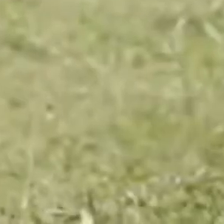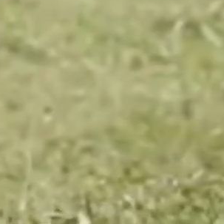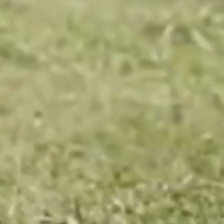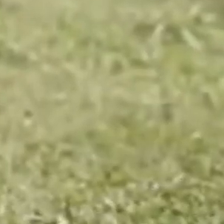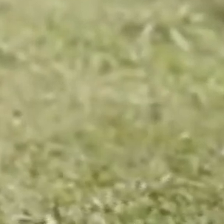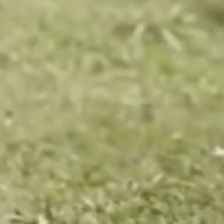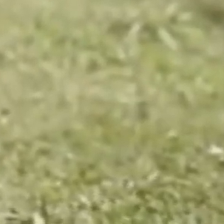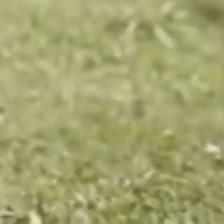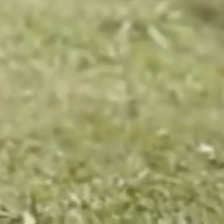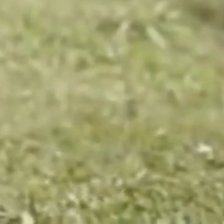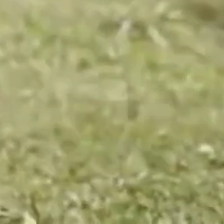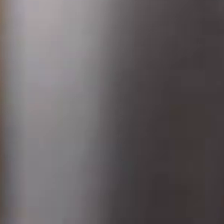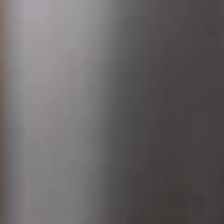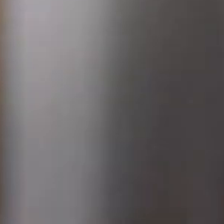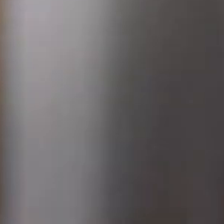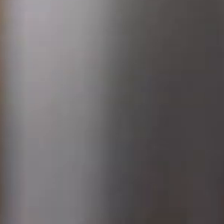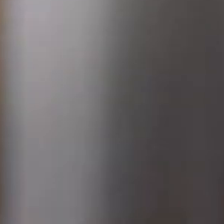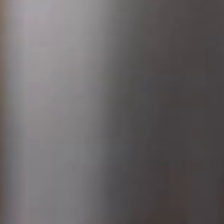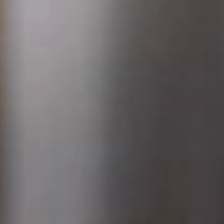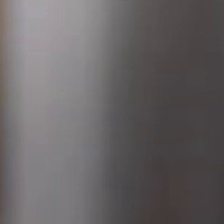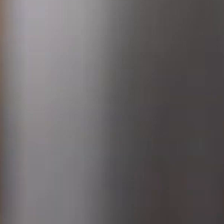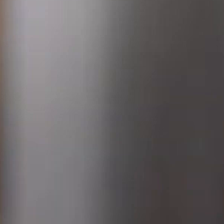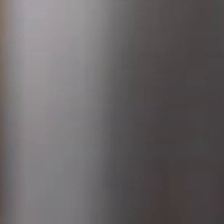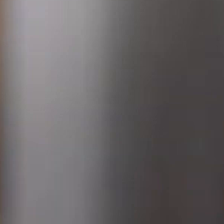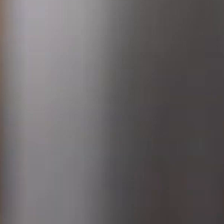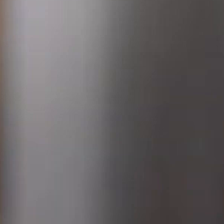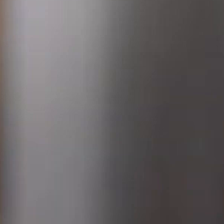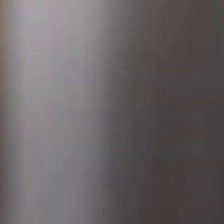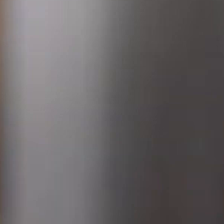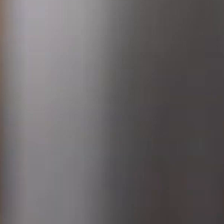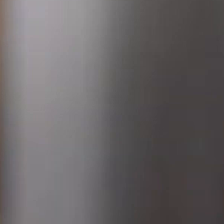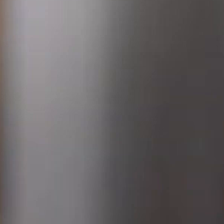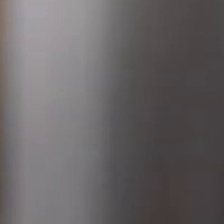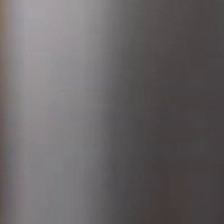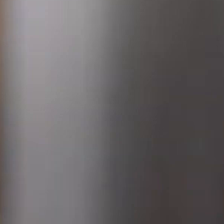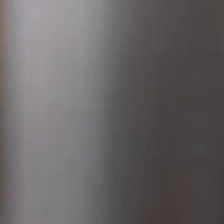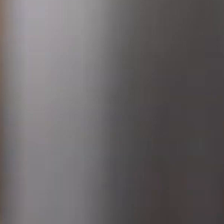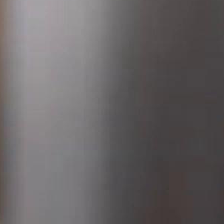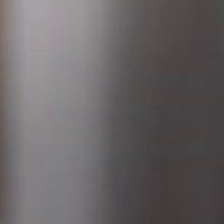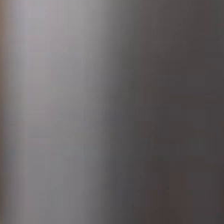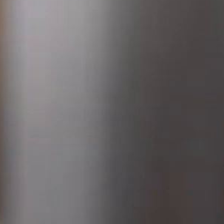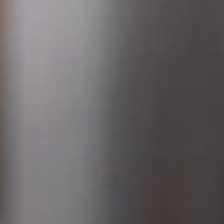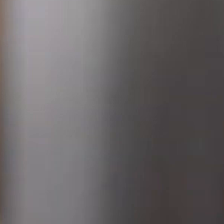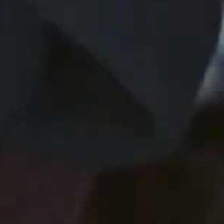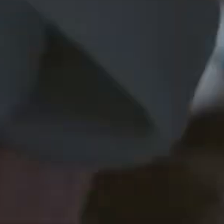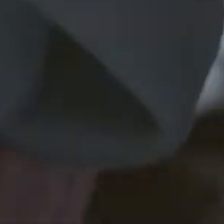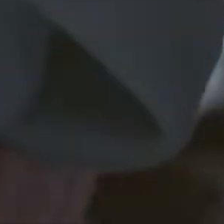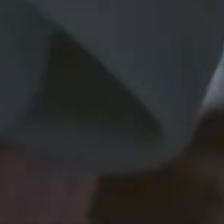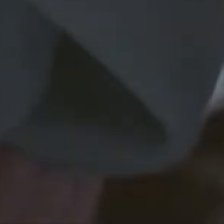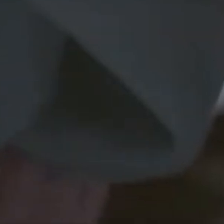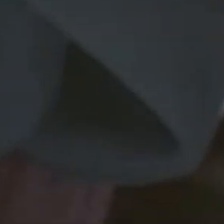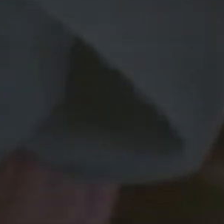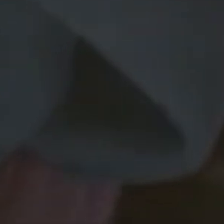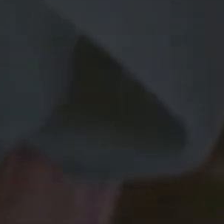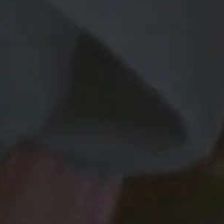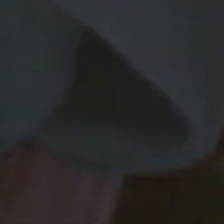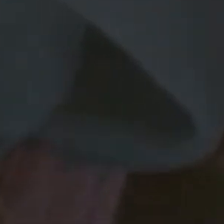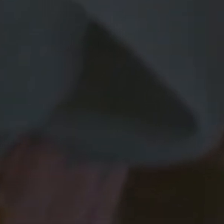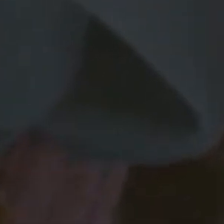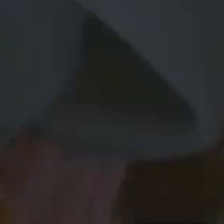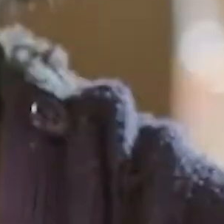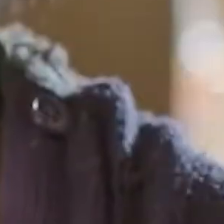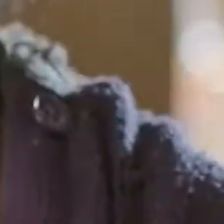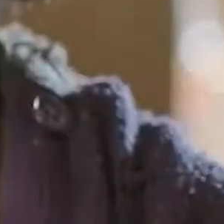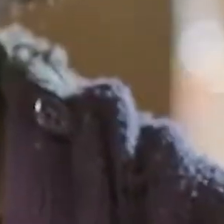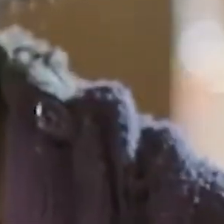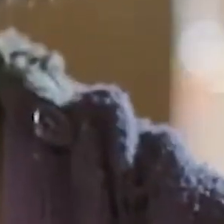Eu quero que eles saibam que eles têm uma voz e que eu estou enxergando eles, que eu estou escutando o que eles estão falando. Ah, eu queria ser uma mãe